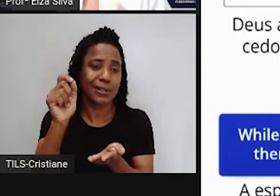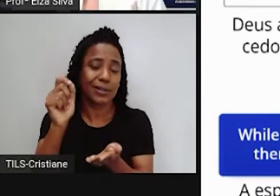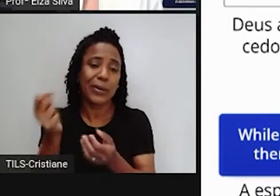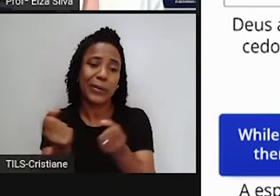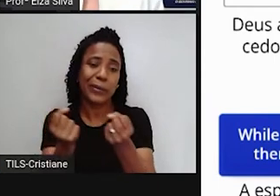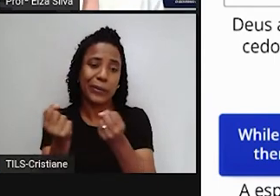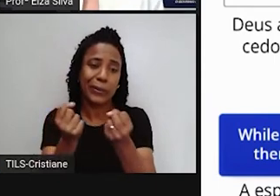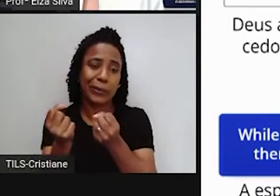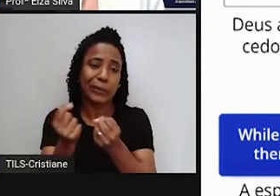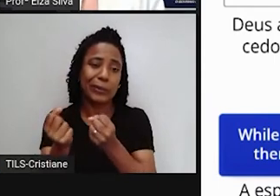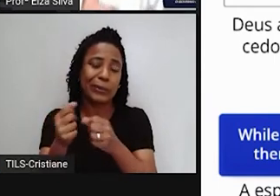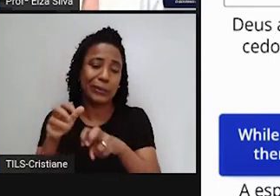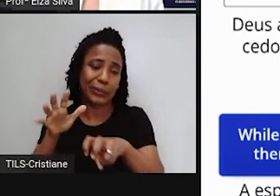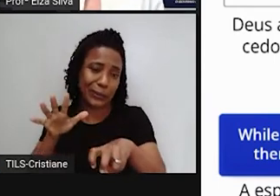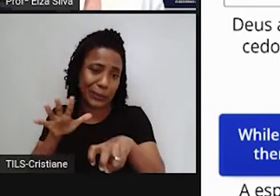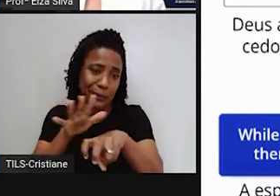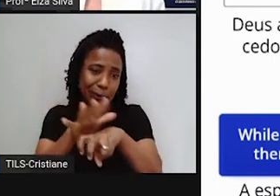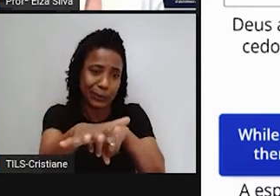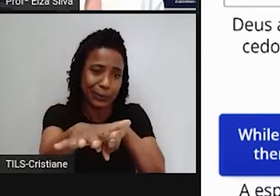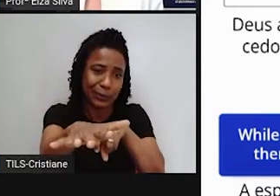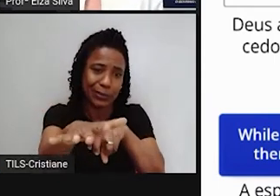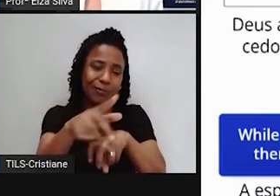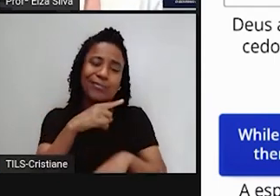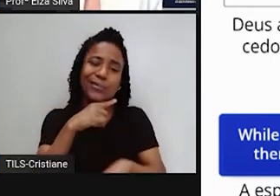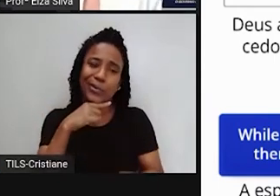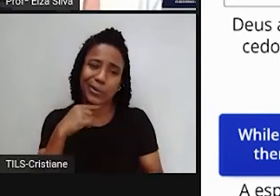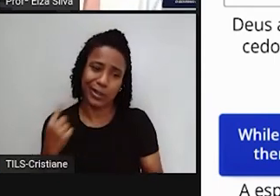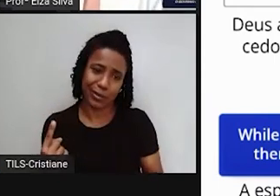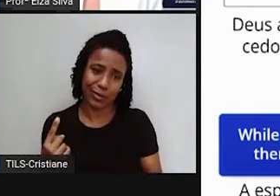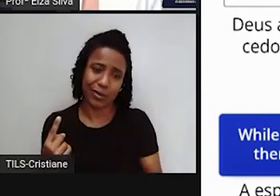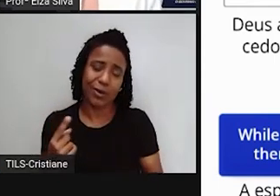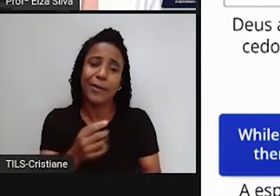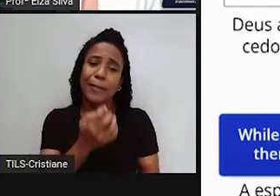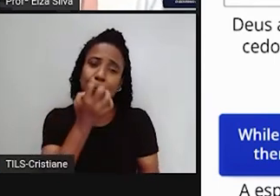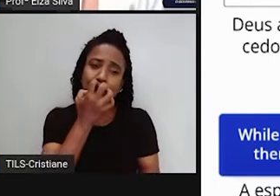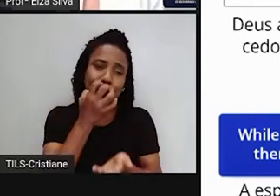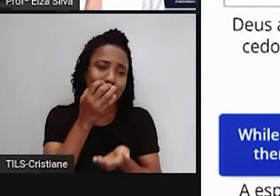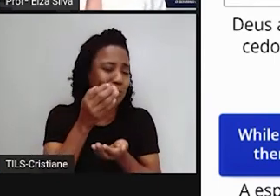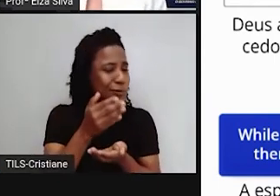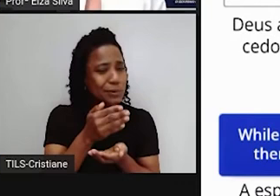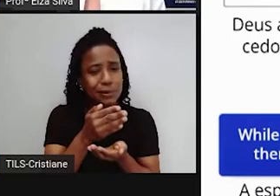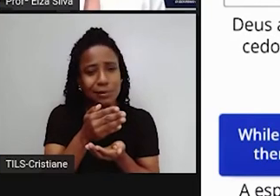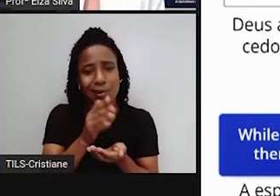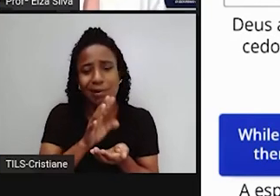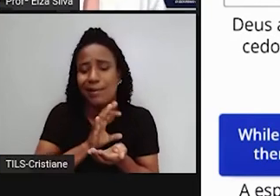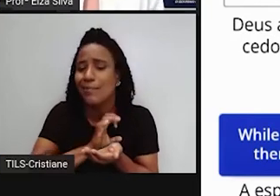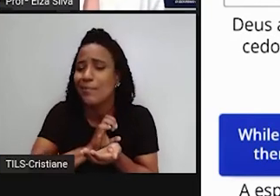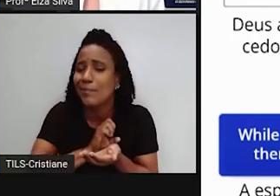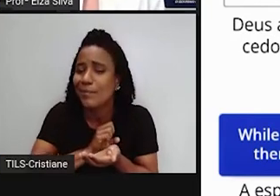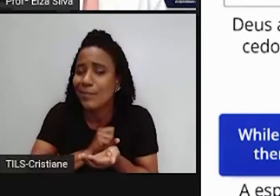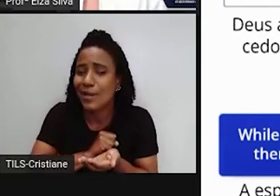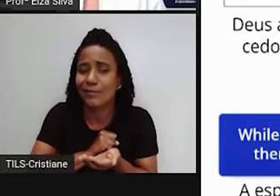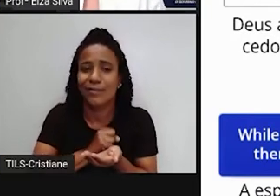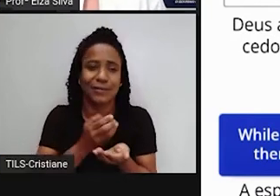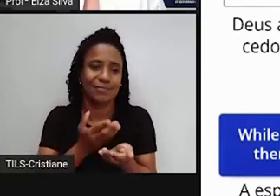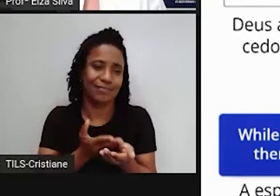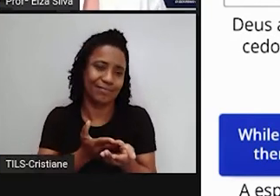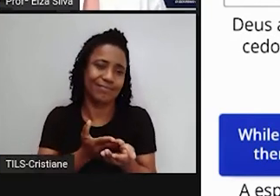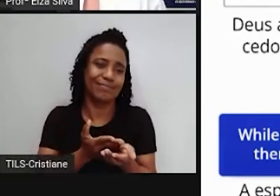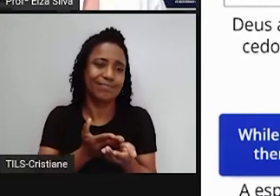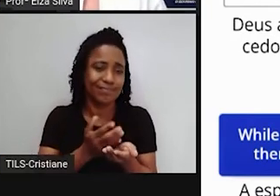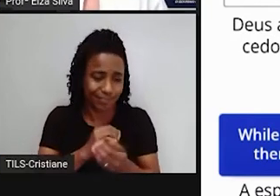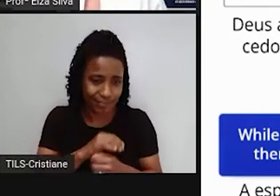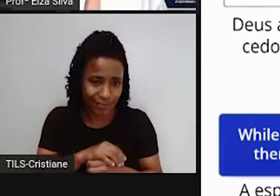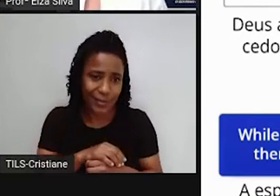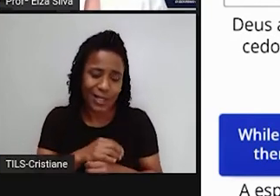uma grande amizade. Tem alguns animais domésticos que são assim, né? As pessoas se apegam muito, era uma grande companhia para ela. E